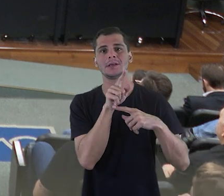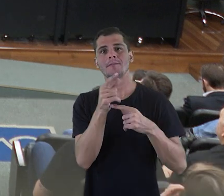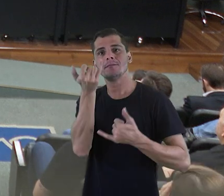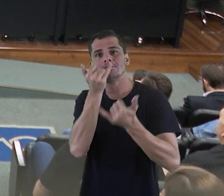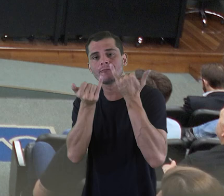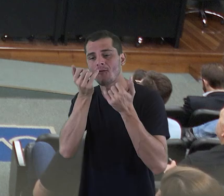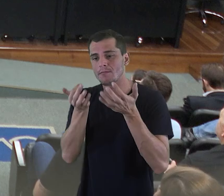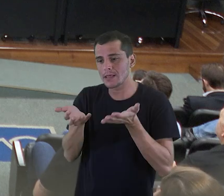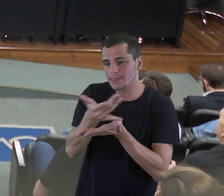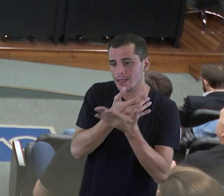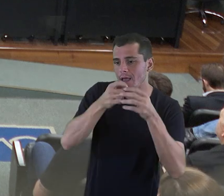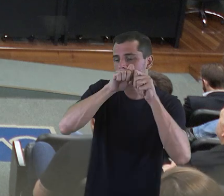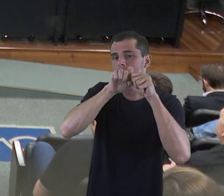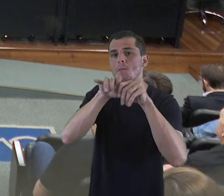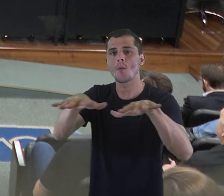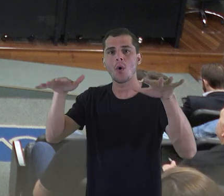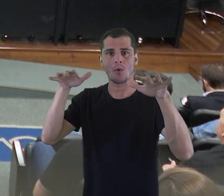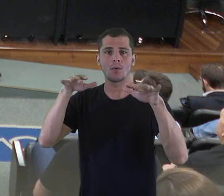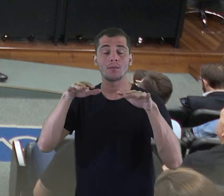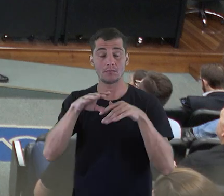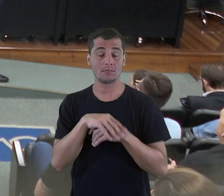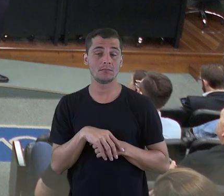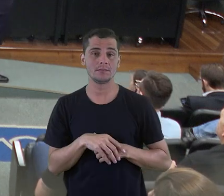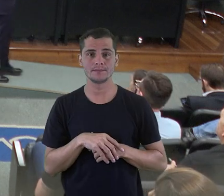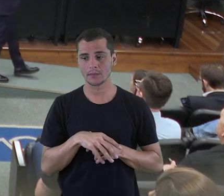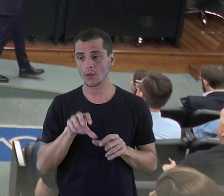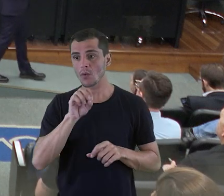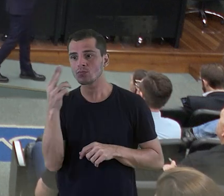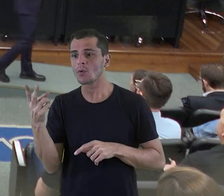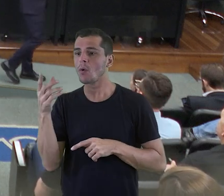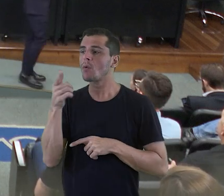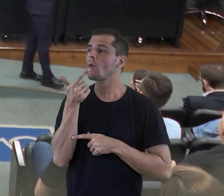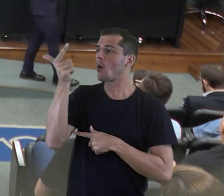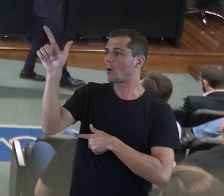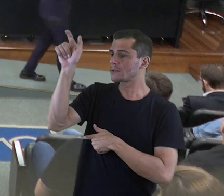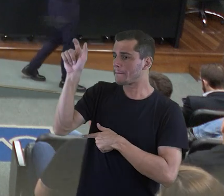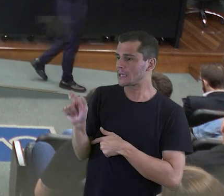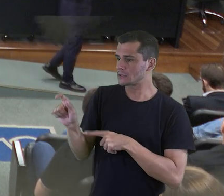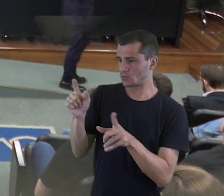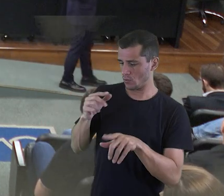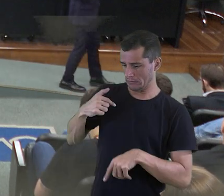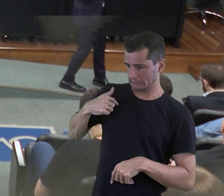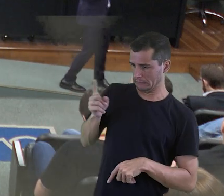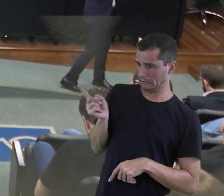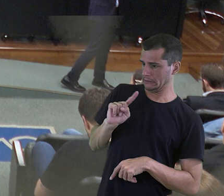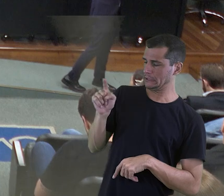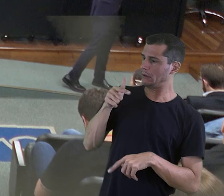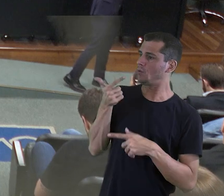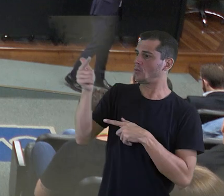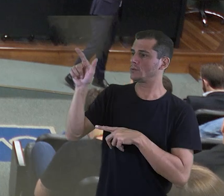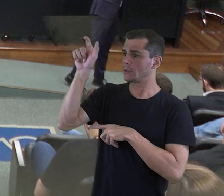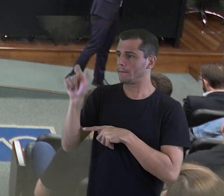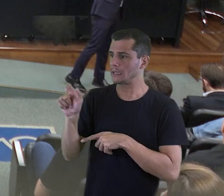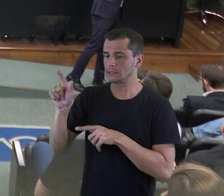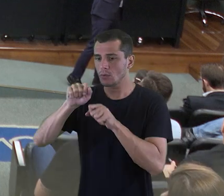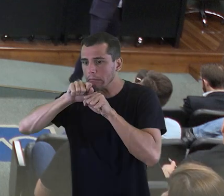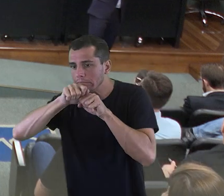vazamento pelo incidente beleza? então até aqui é simples se não fui eu